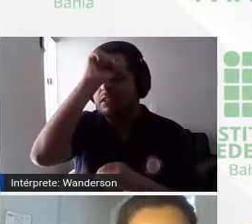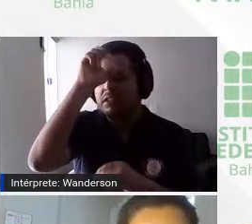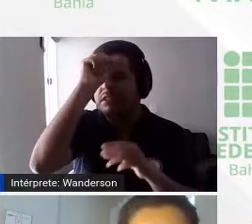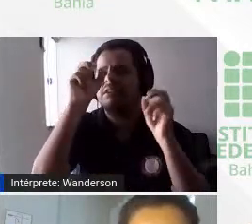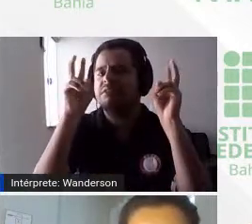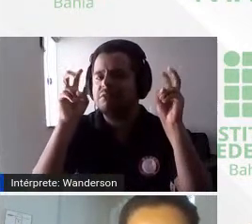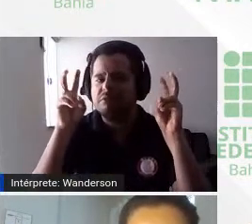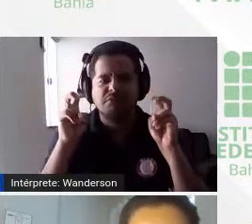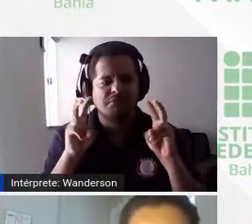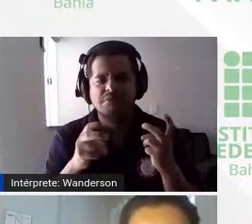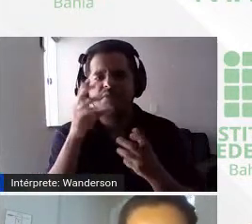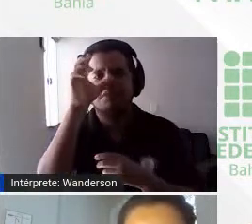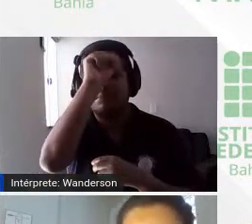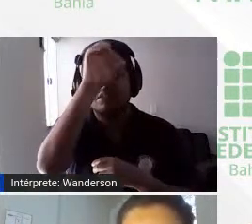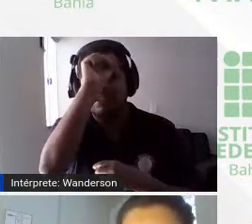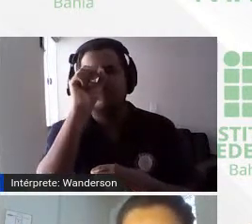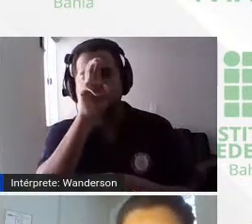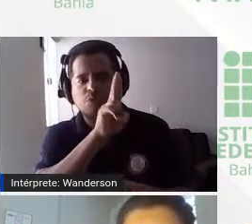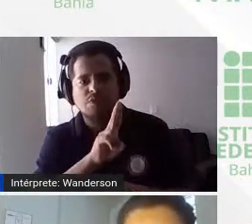utilizar.